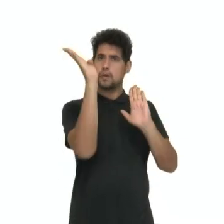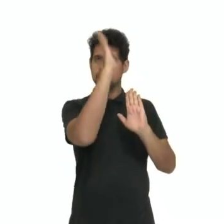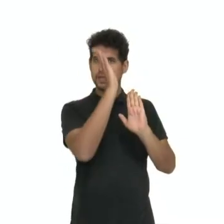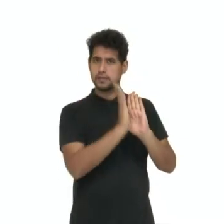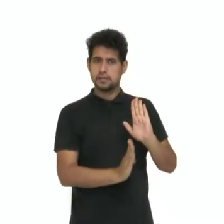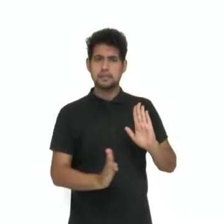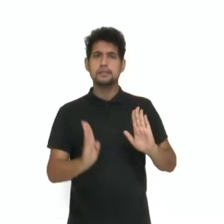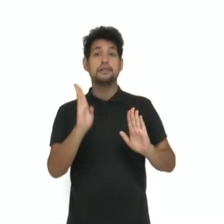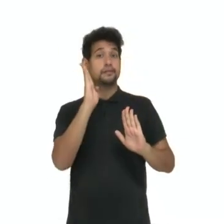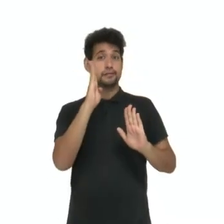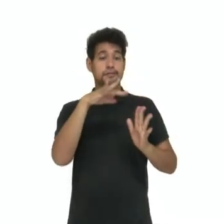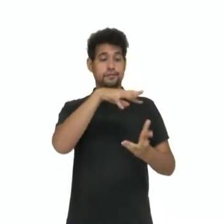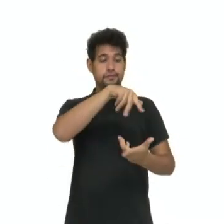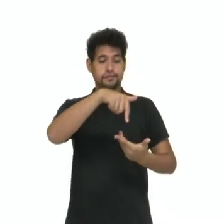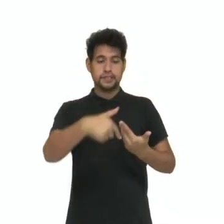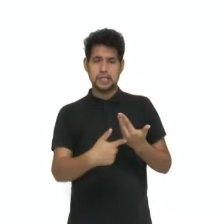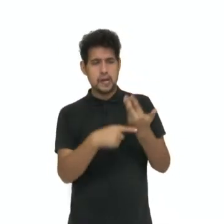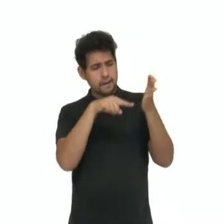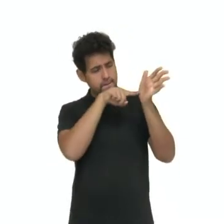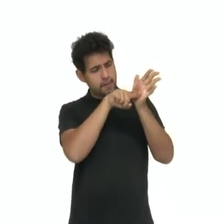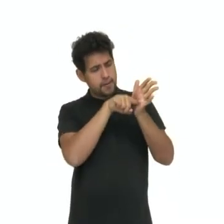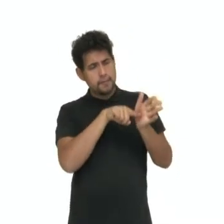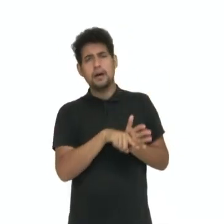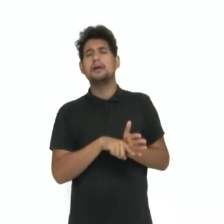de pesquisas científicas, que, por exemplo,